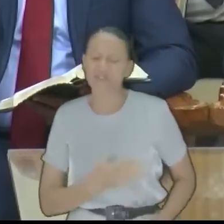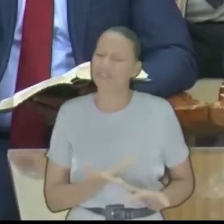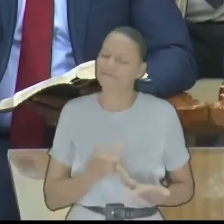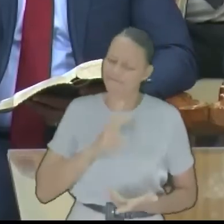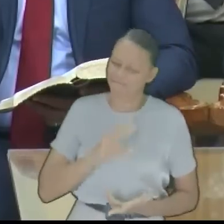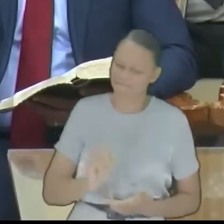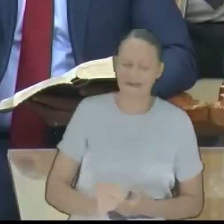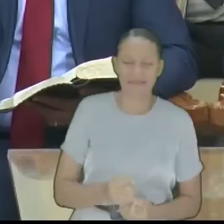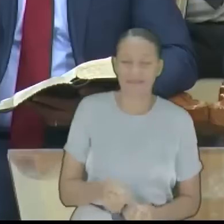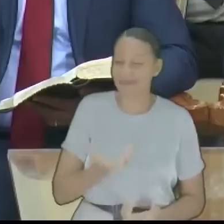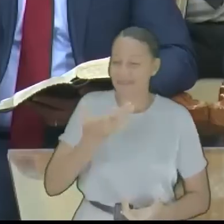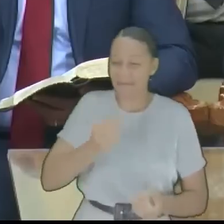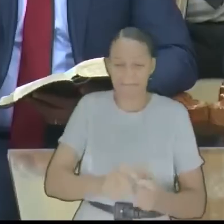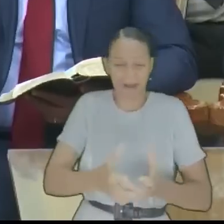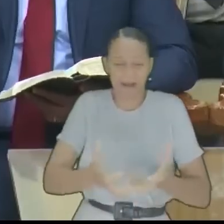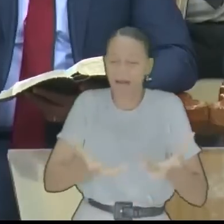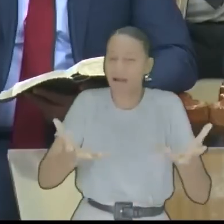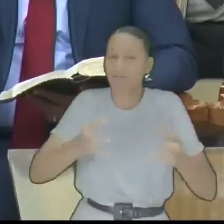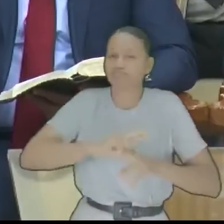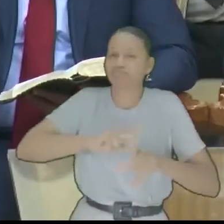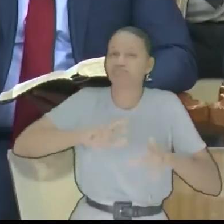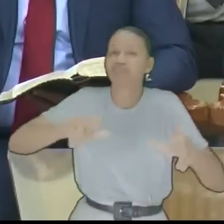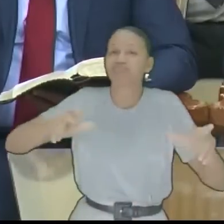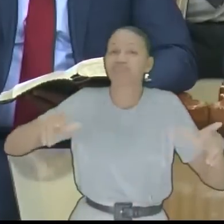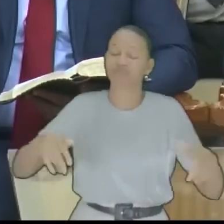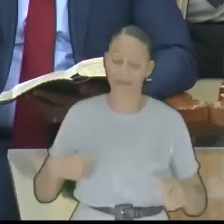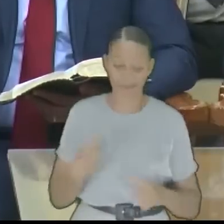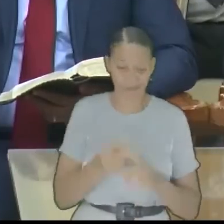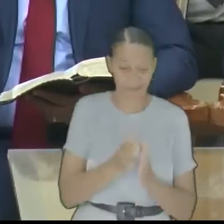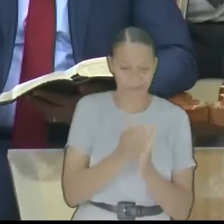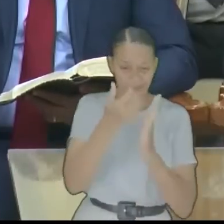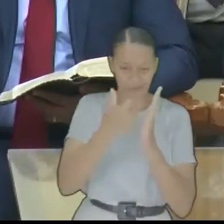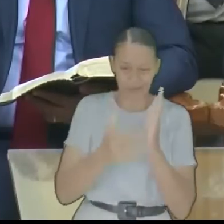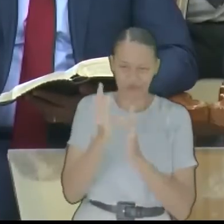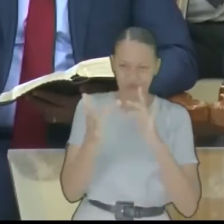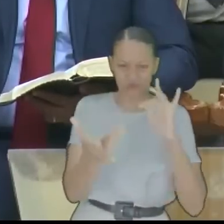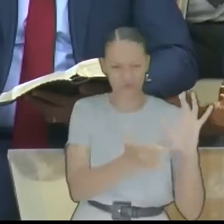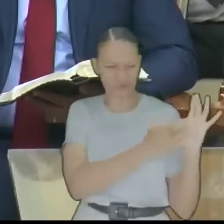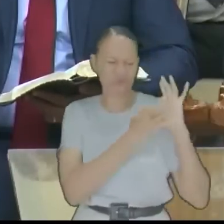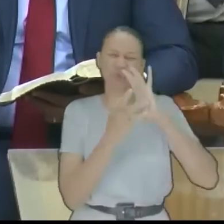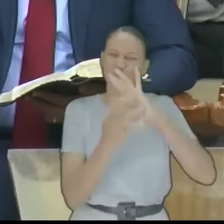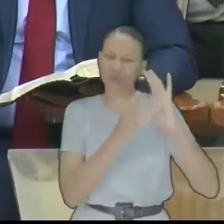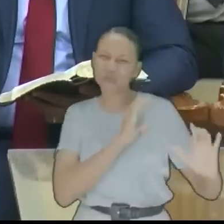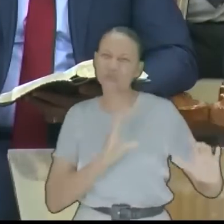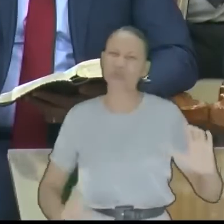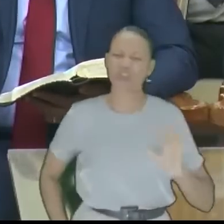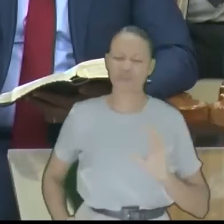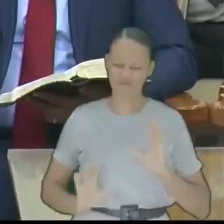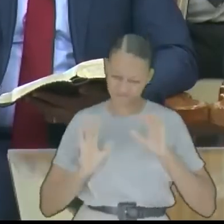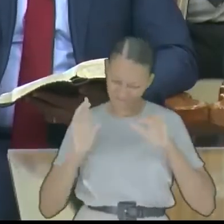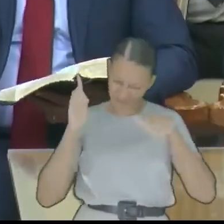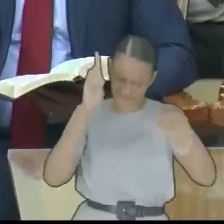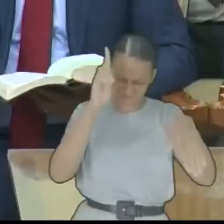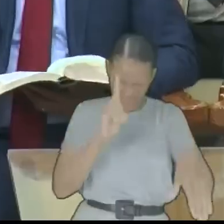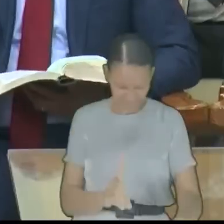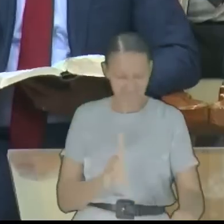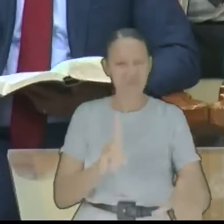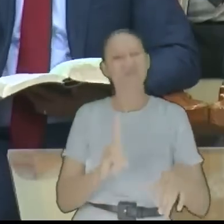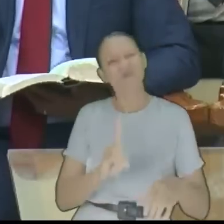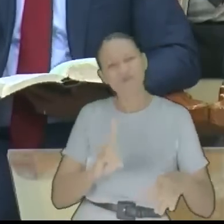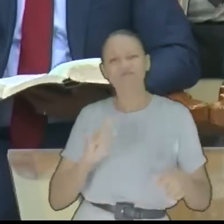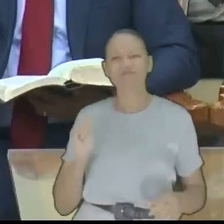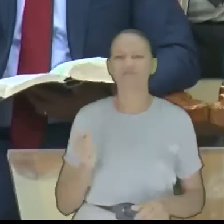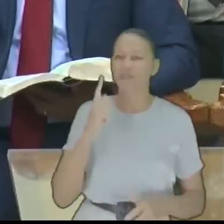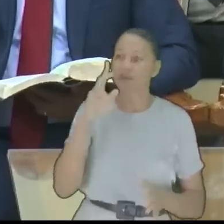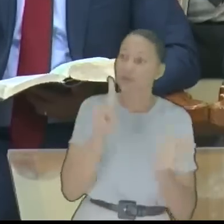abundância, porque a Bíblia diz que Cristo, ele vai se assentar no trono de Davi, seu pai.